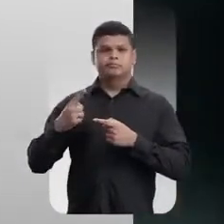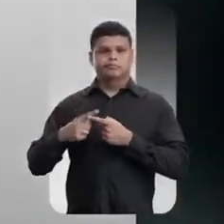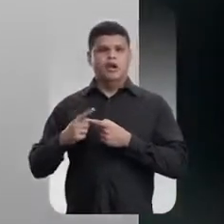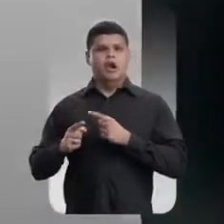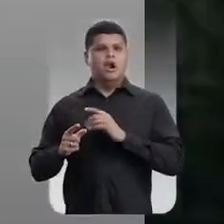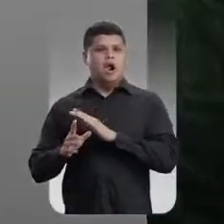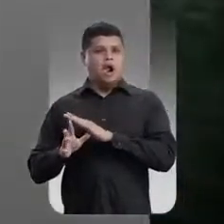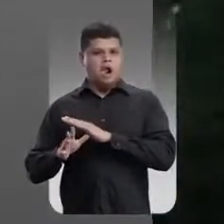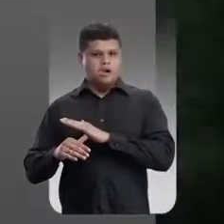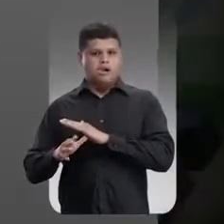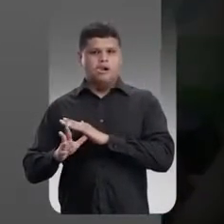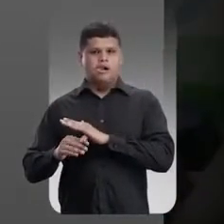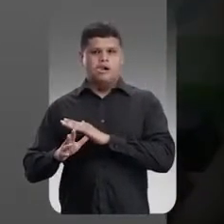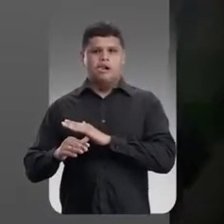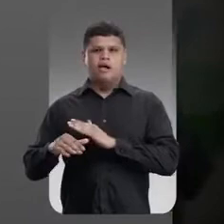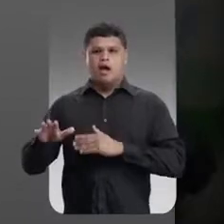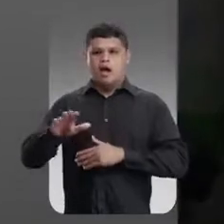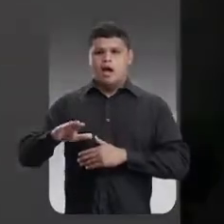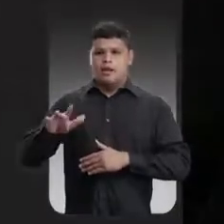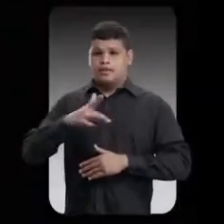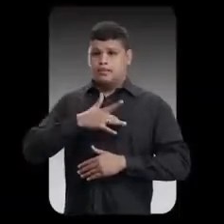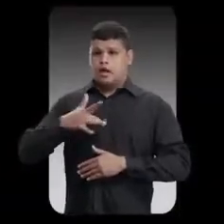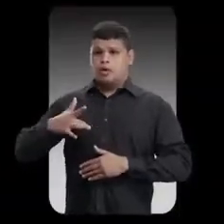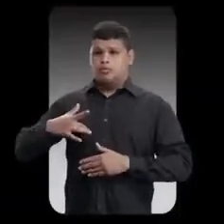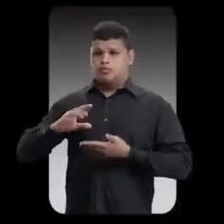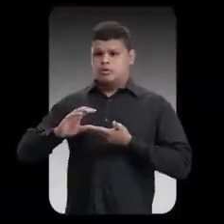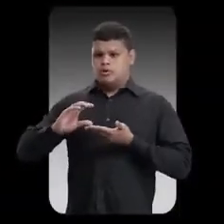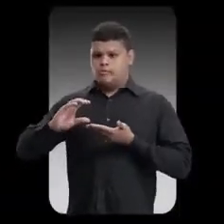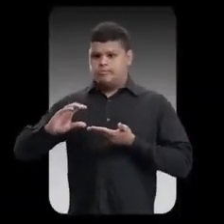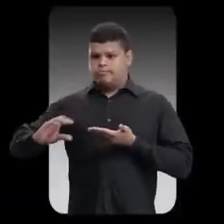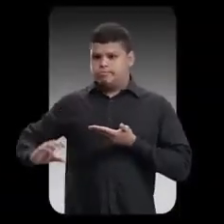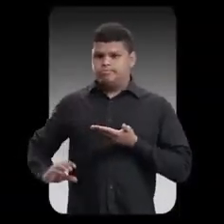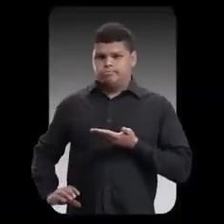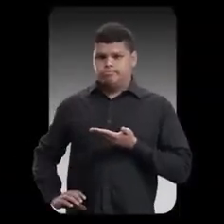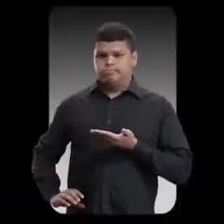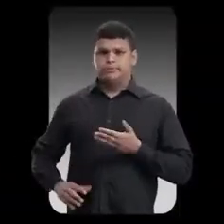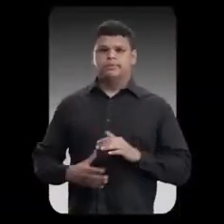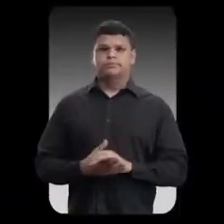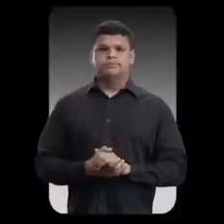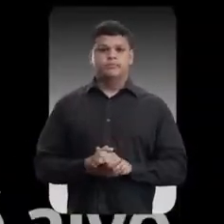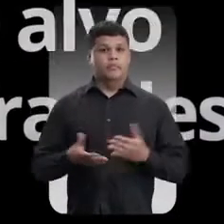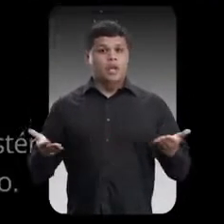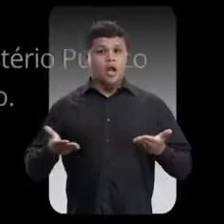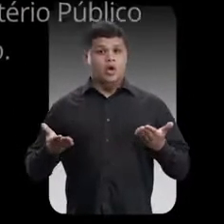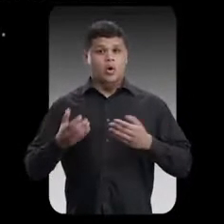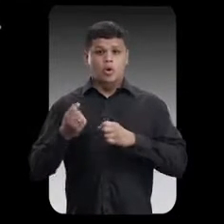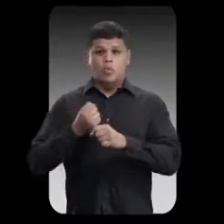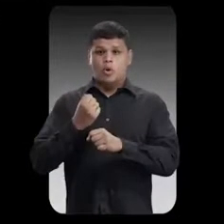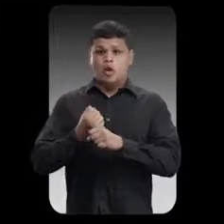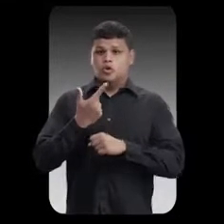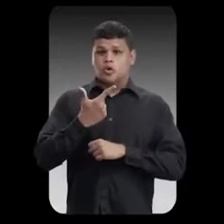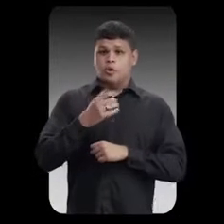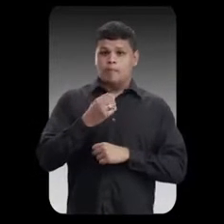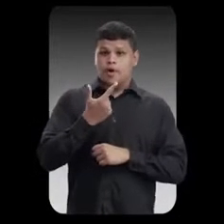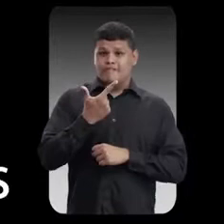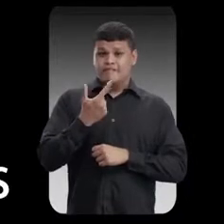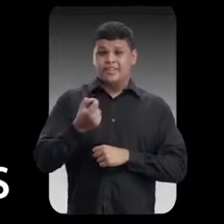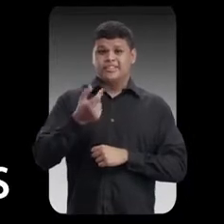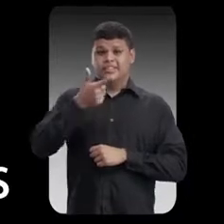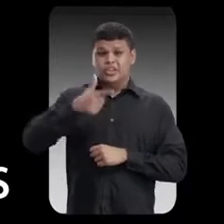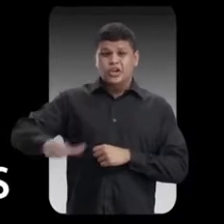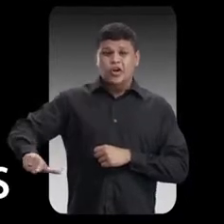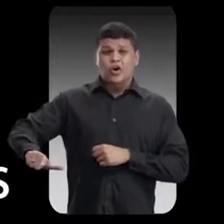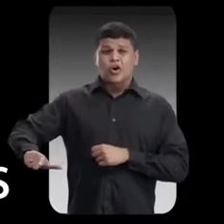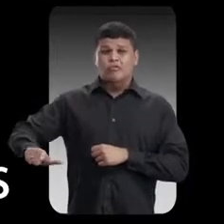Caminhos por desvios na saúde. Agora, em 2020, corrupção e saúde voltam aos jornais e